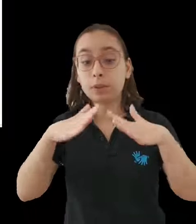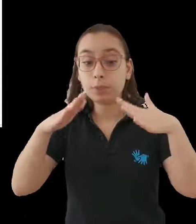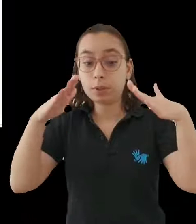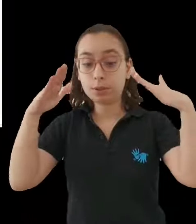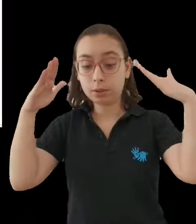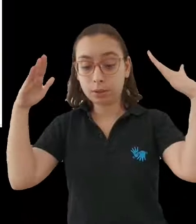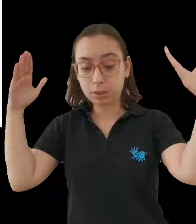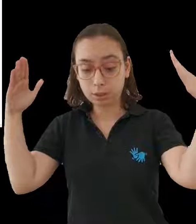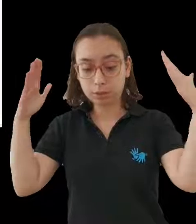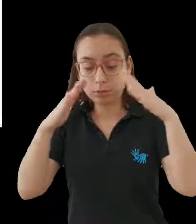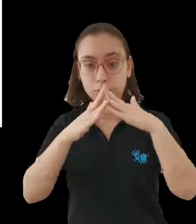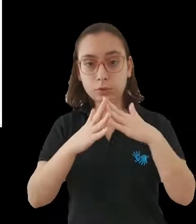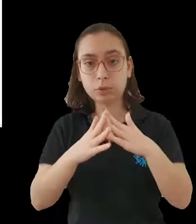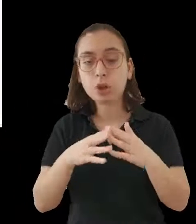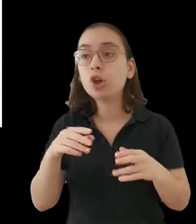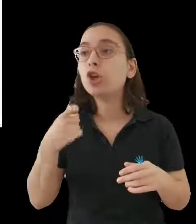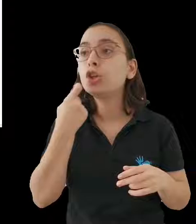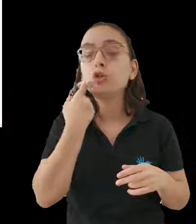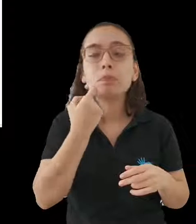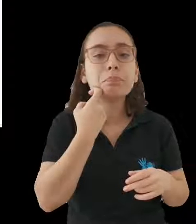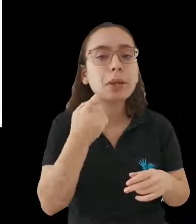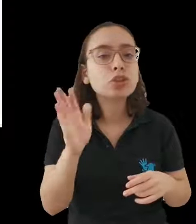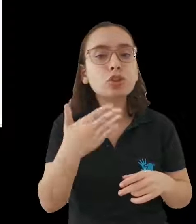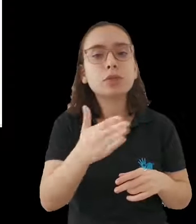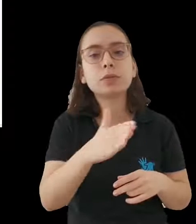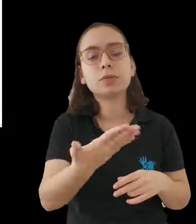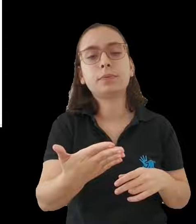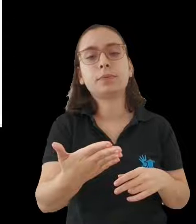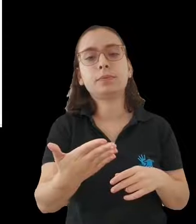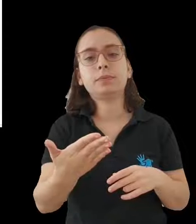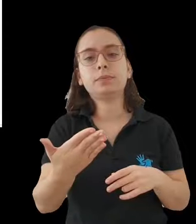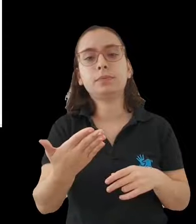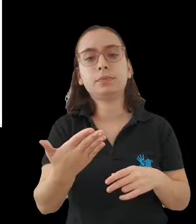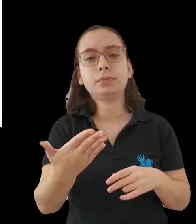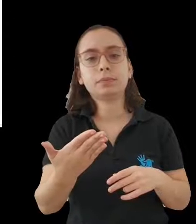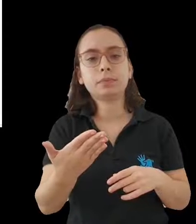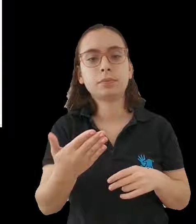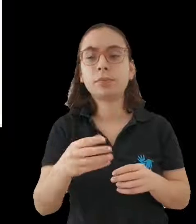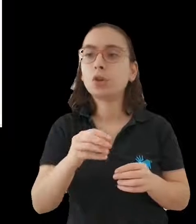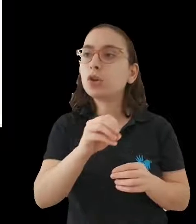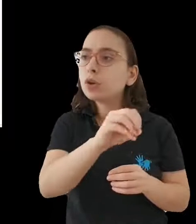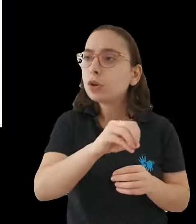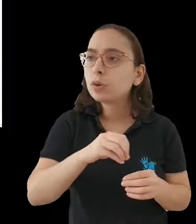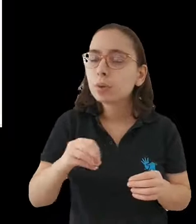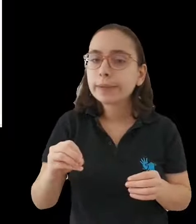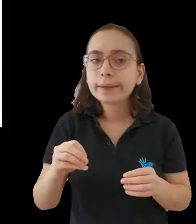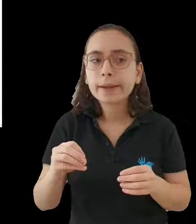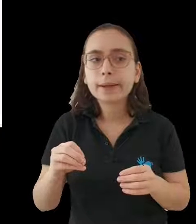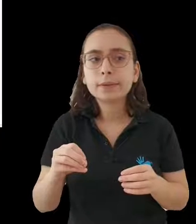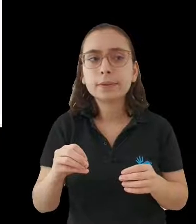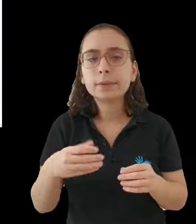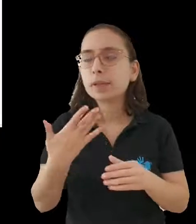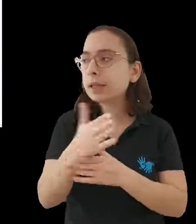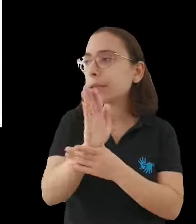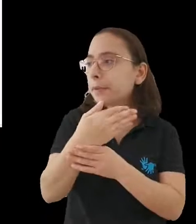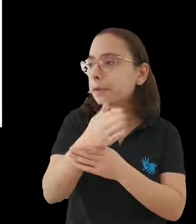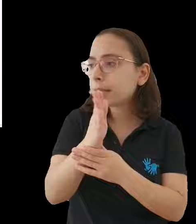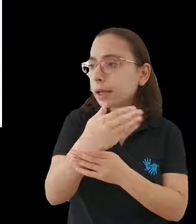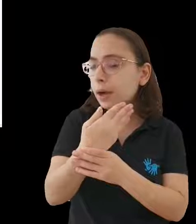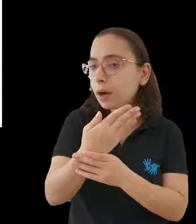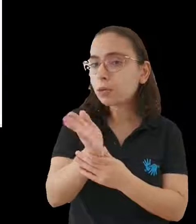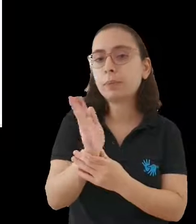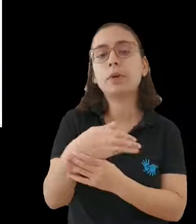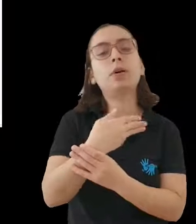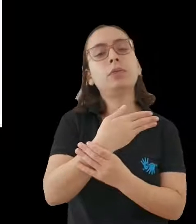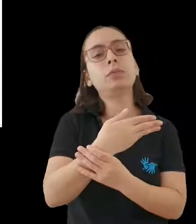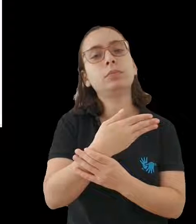aumentando progressivamente, né? E o peixe, eu fiz esse peixe com uma entrada lateral da mão